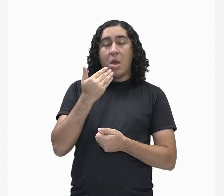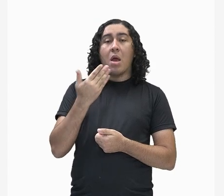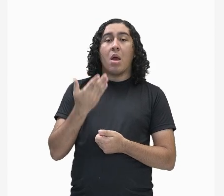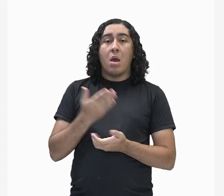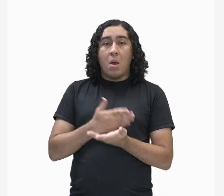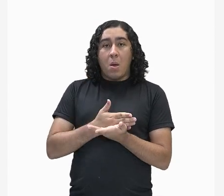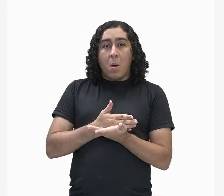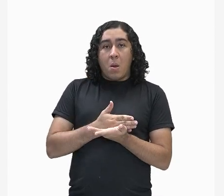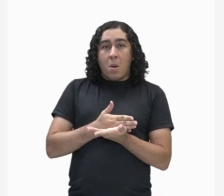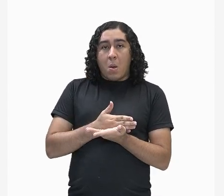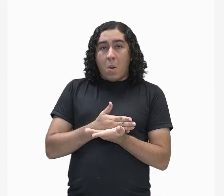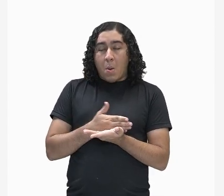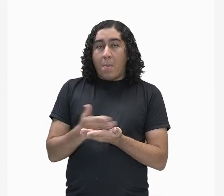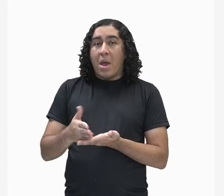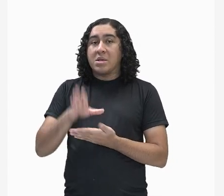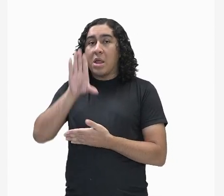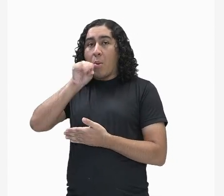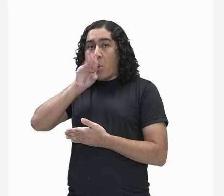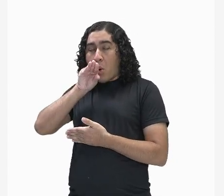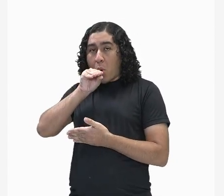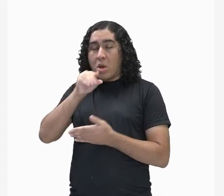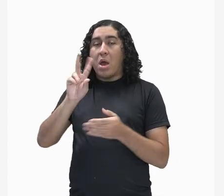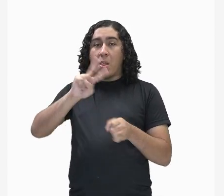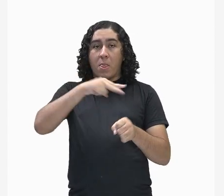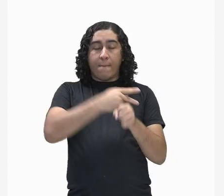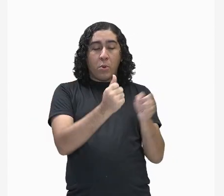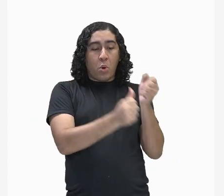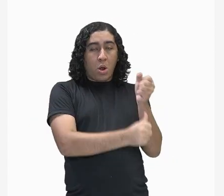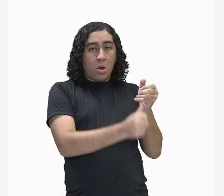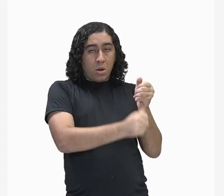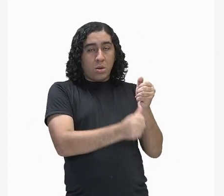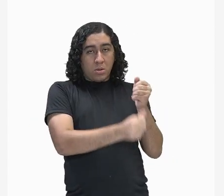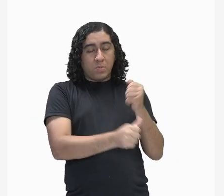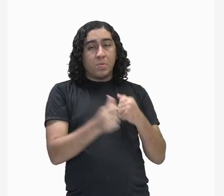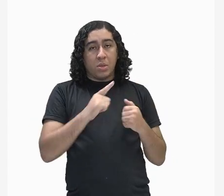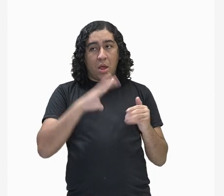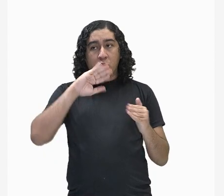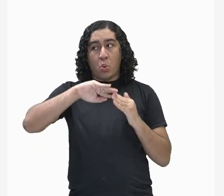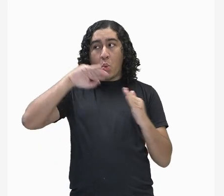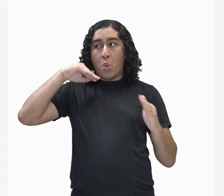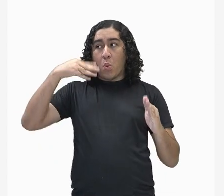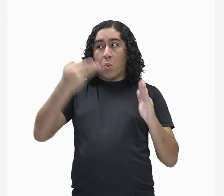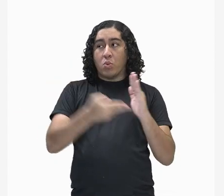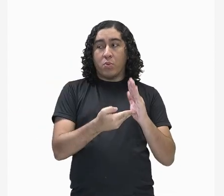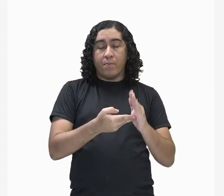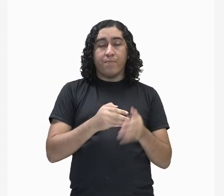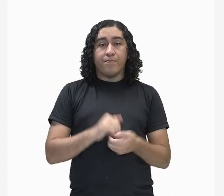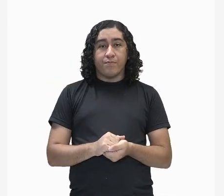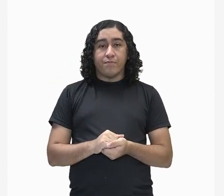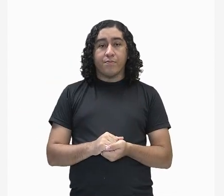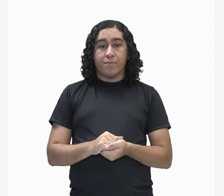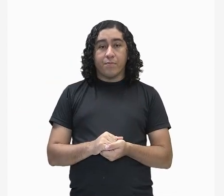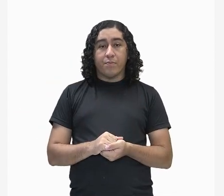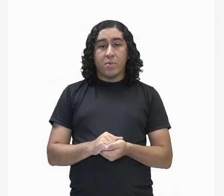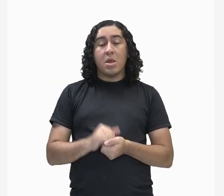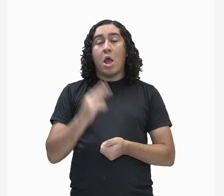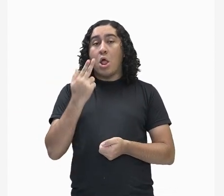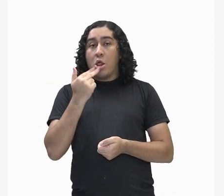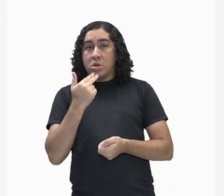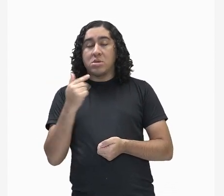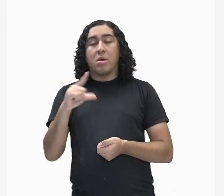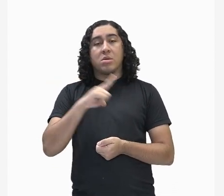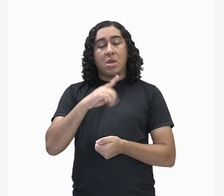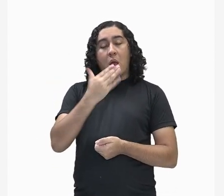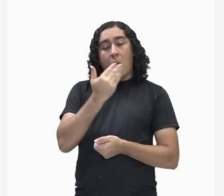e inicia na boca e finaliza no ânus, né? E quanto ao processo de nutrição, existem espécies que são